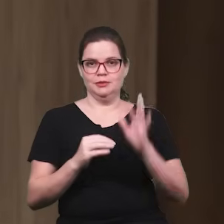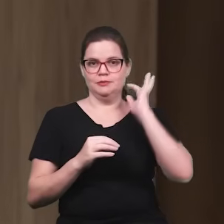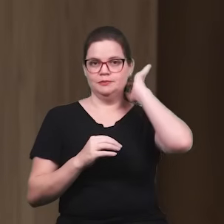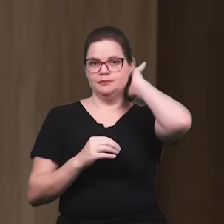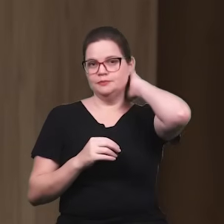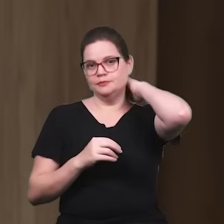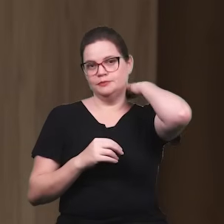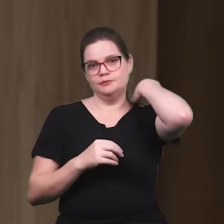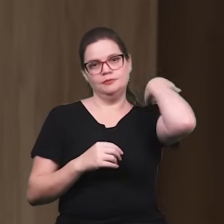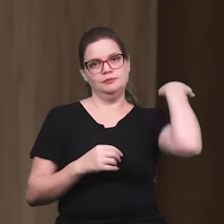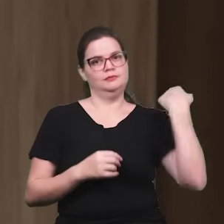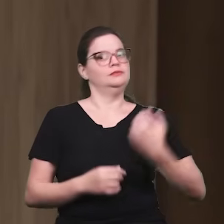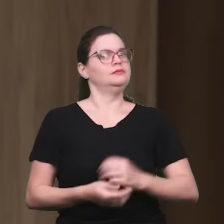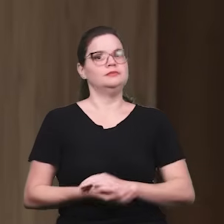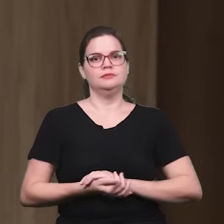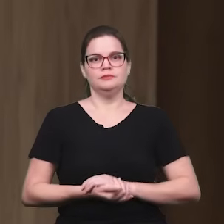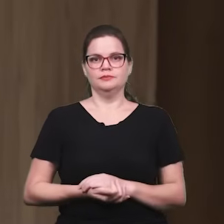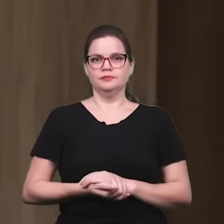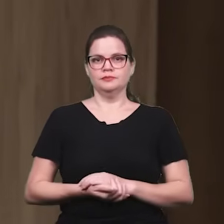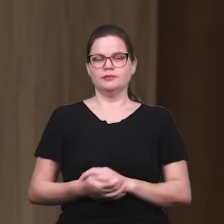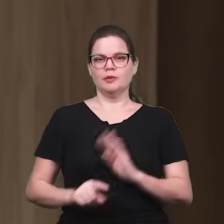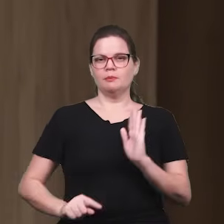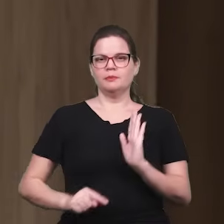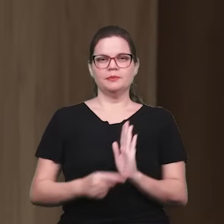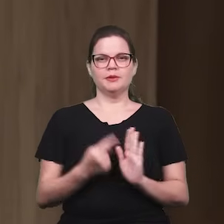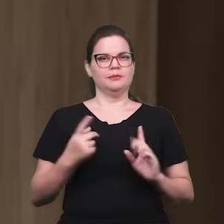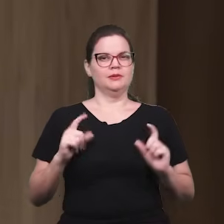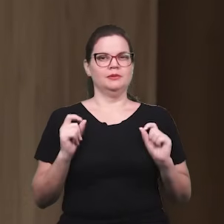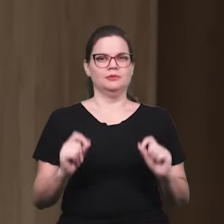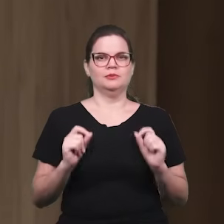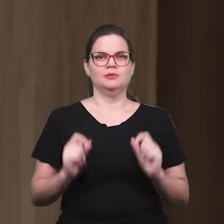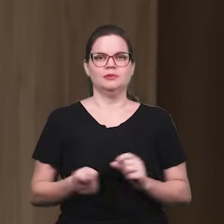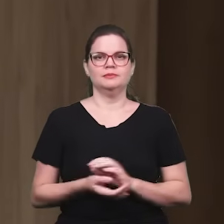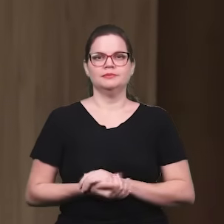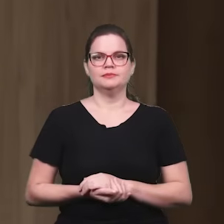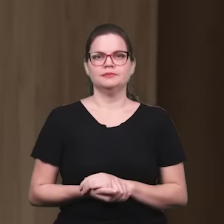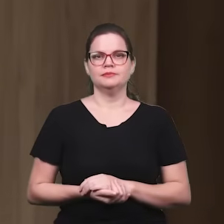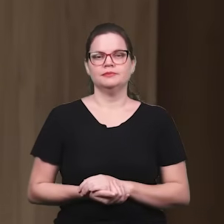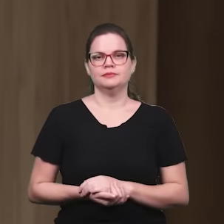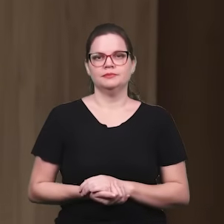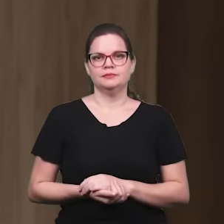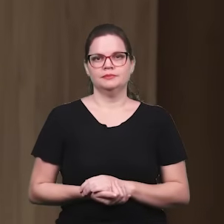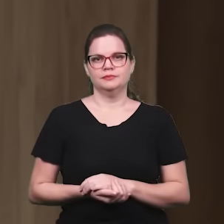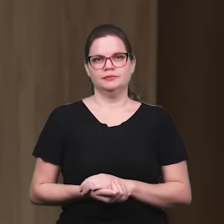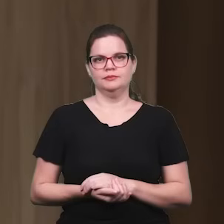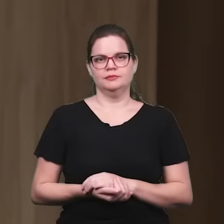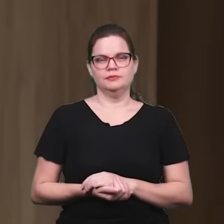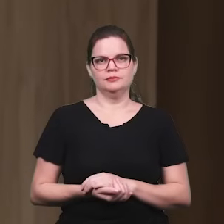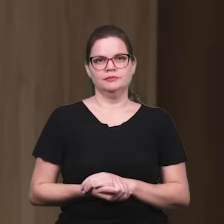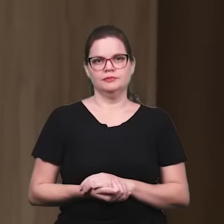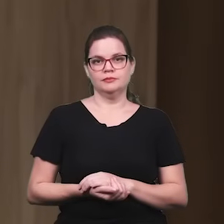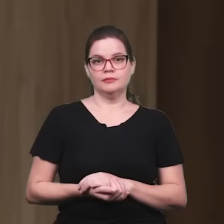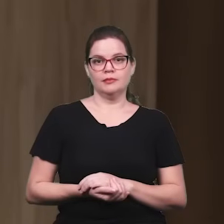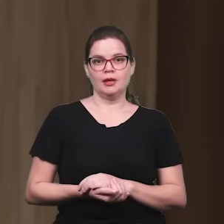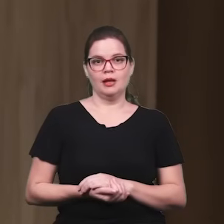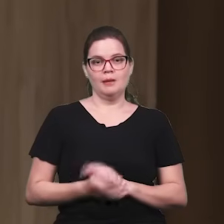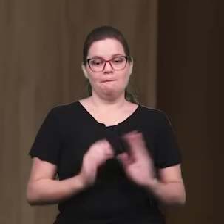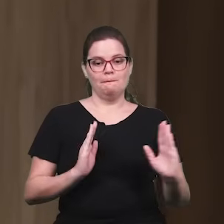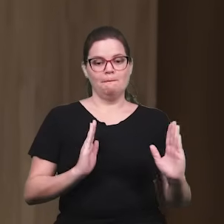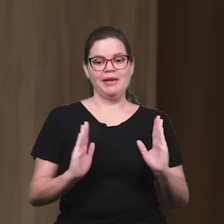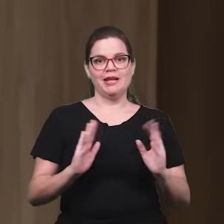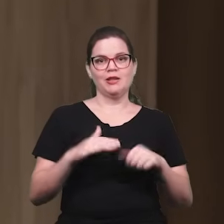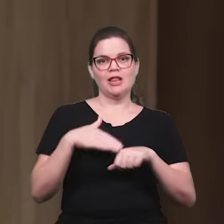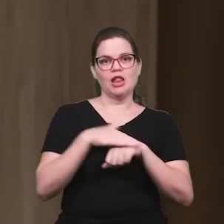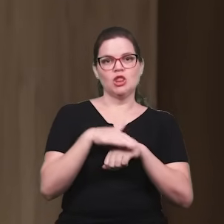O primeiro deles é o fato de que Nicodemos ele foi ter de